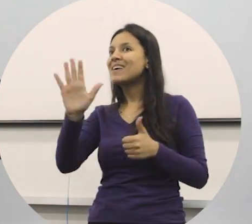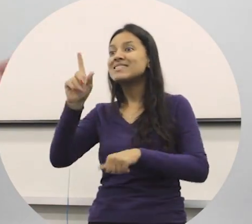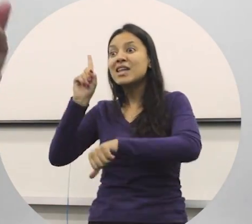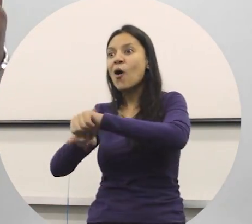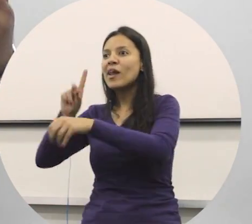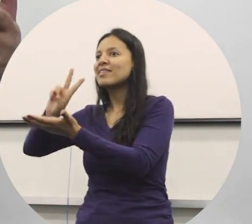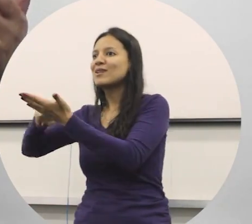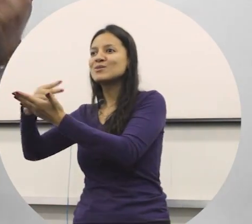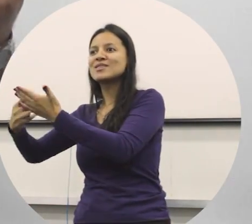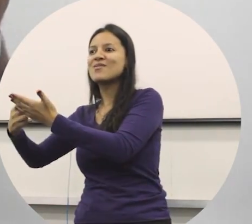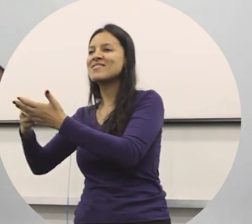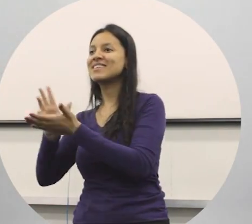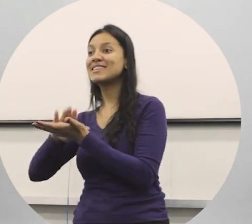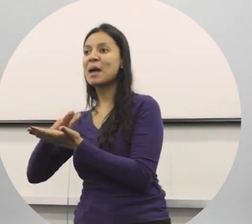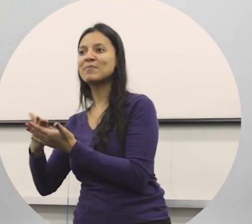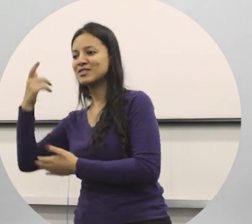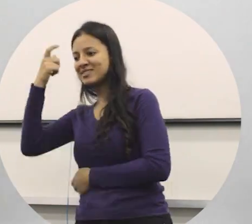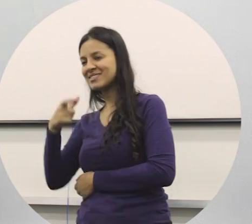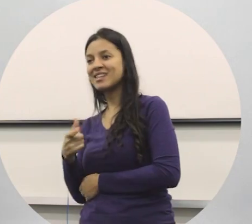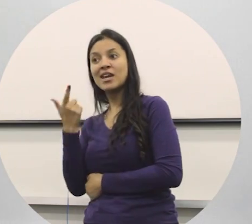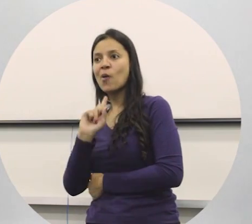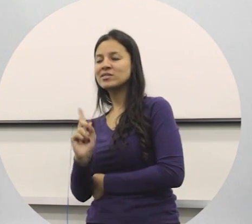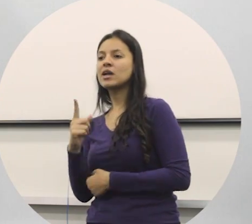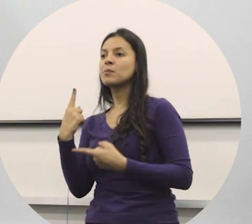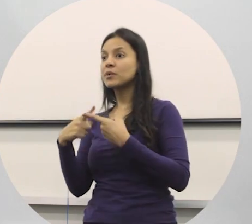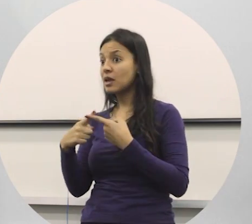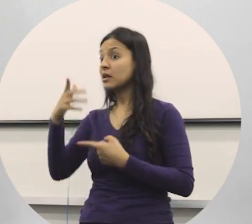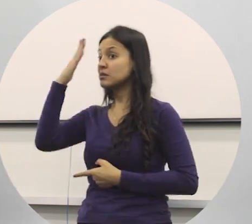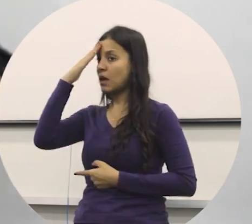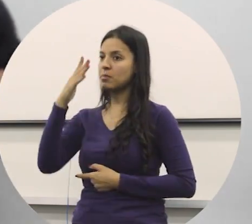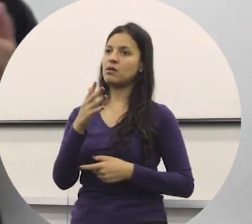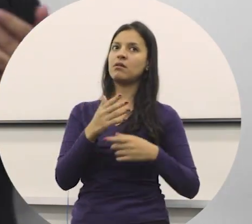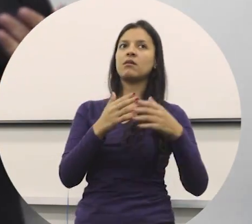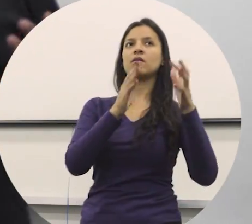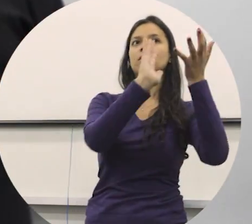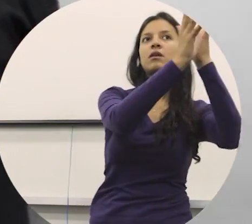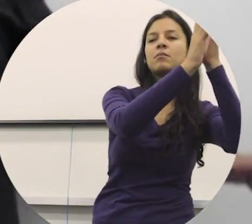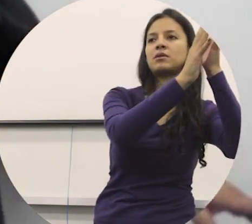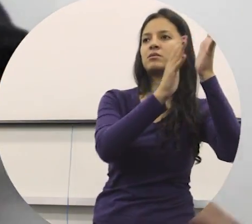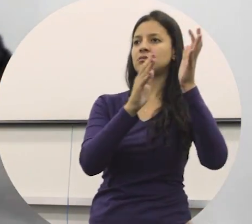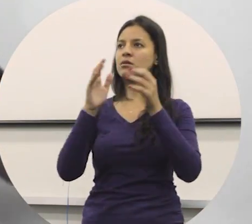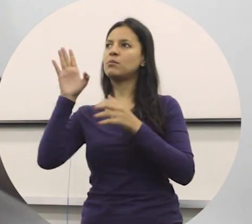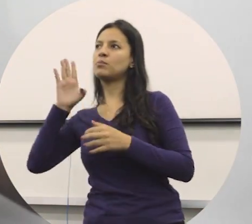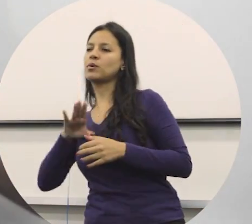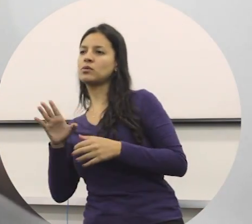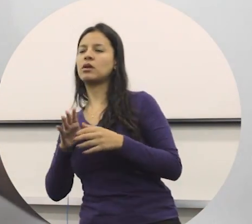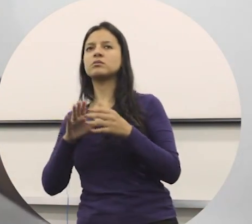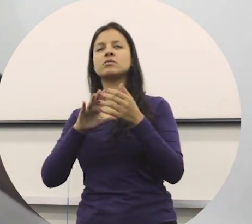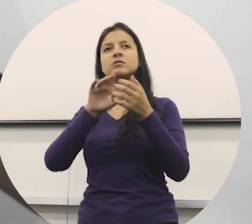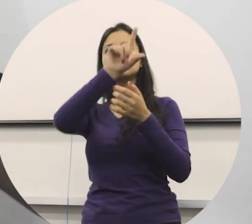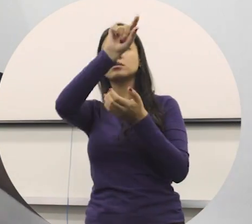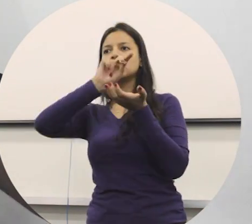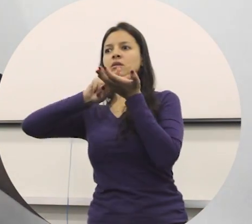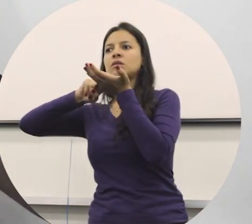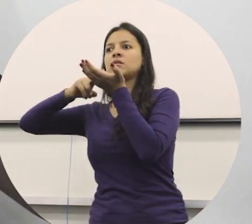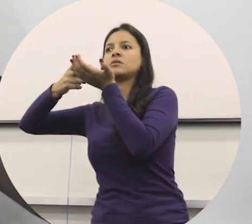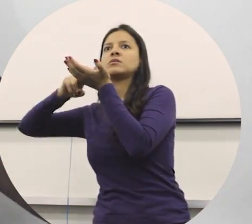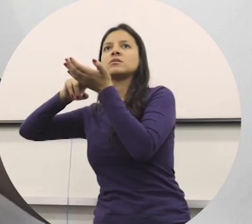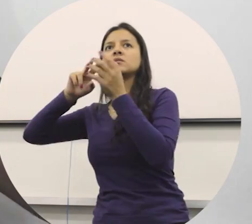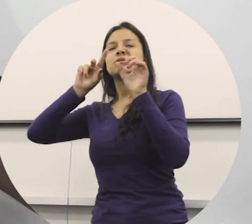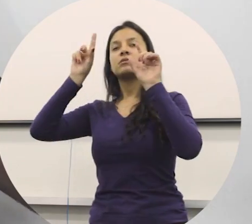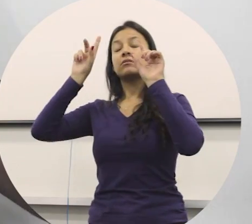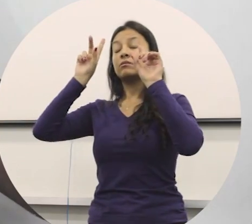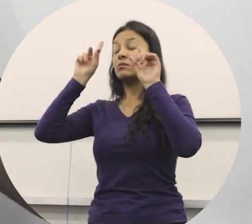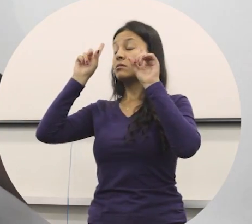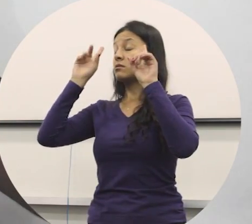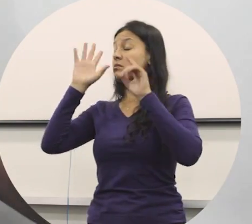sinais. Porque as decisões tradutórias, elas demoram a acontecer. Tem gente que é só intérprete, não é tradutor. Tem